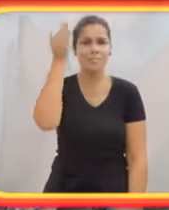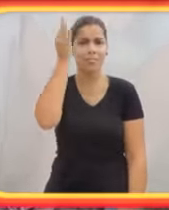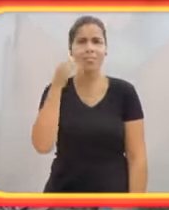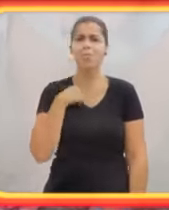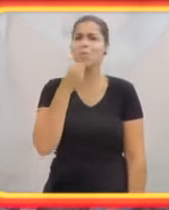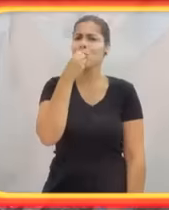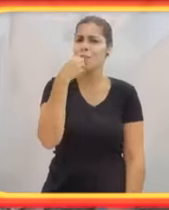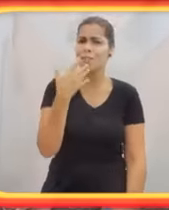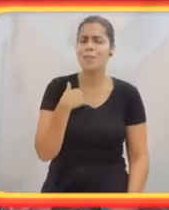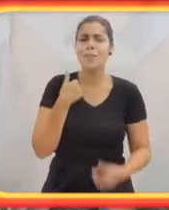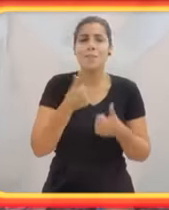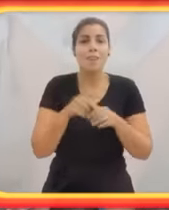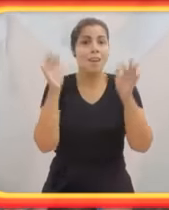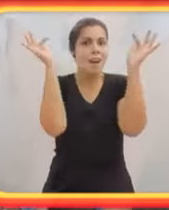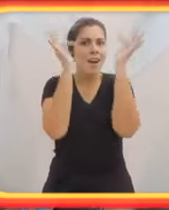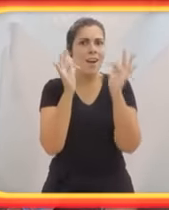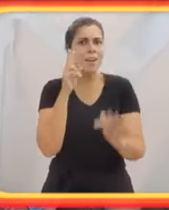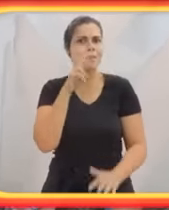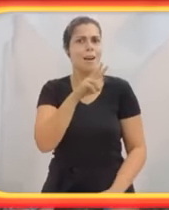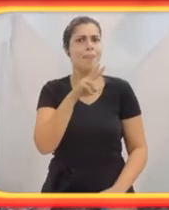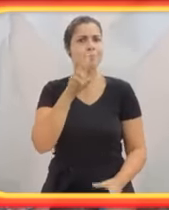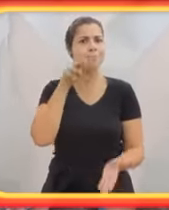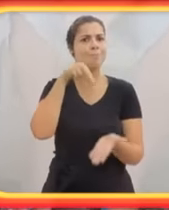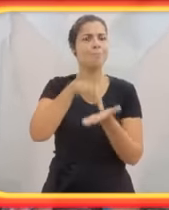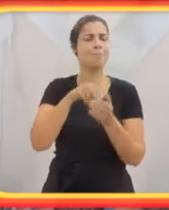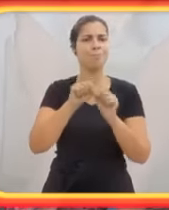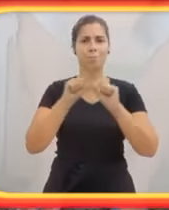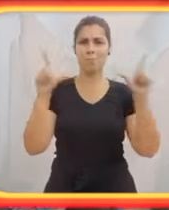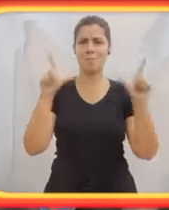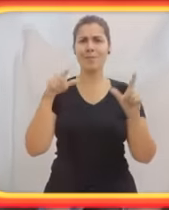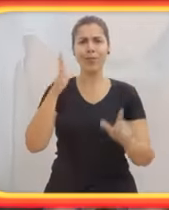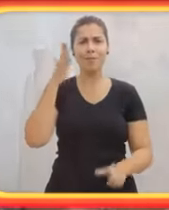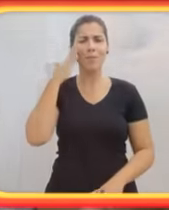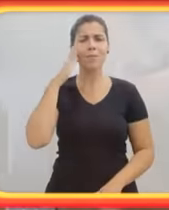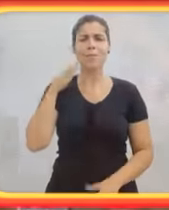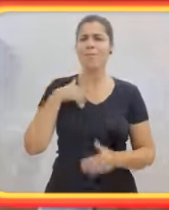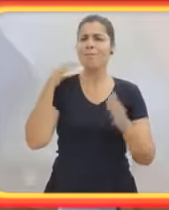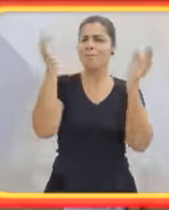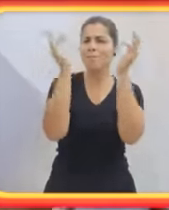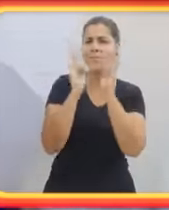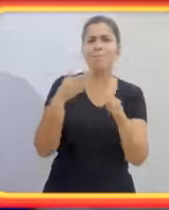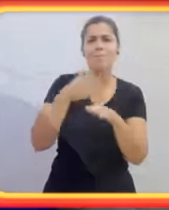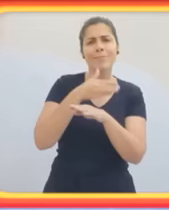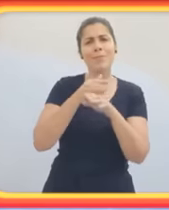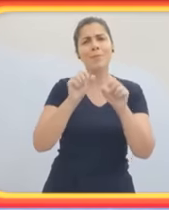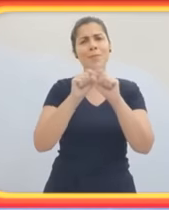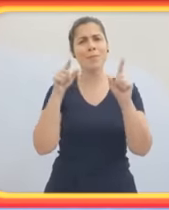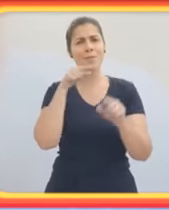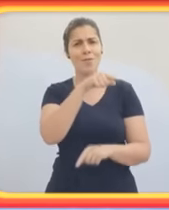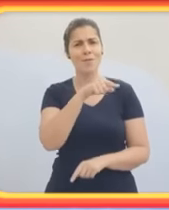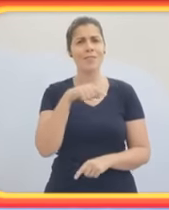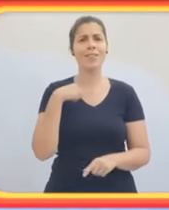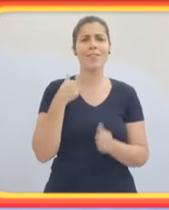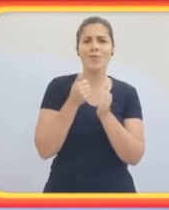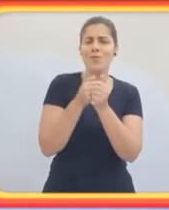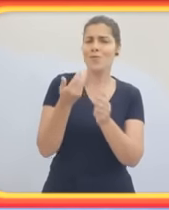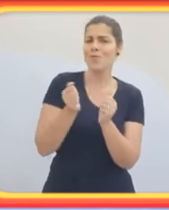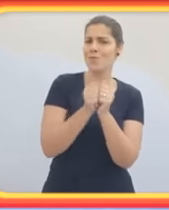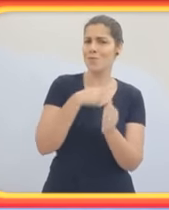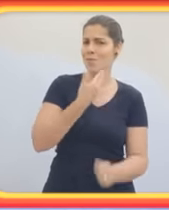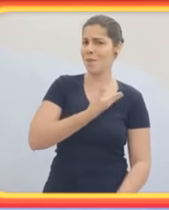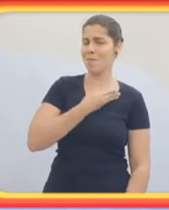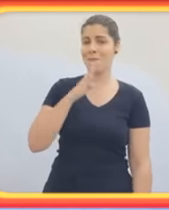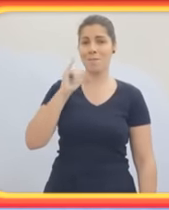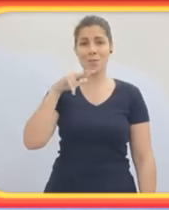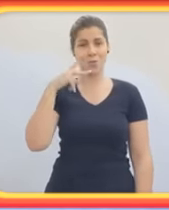briga um pouquinho, depois faz as fases. O que, que você está achando de ser entrevistado por uma linda Mundidal?